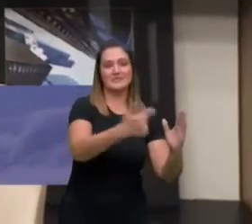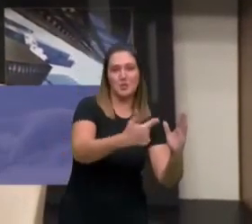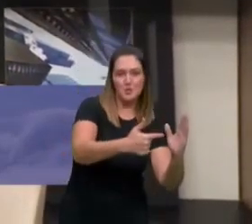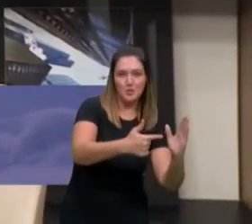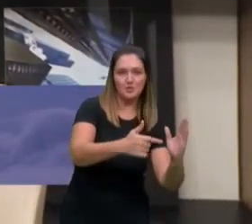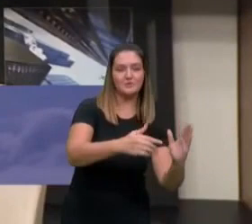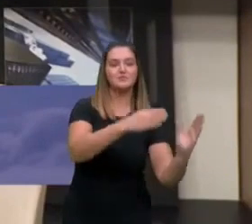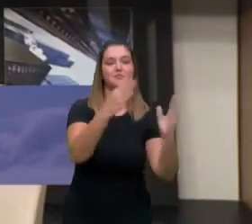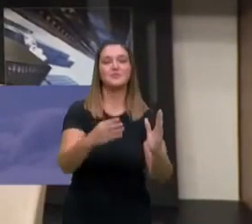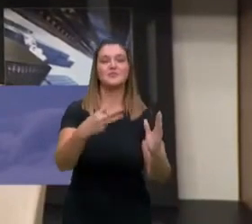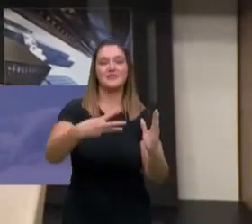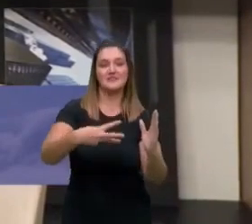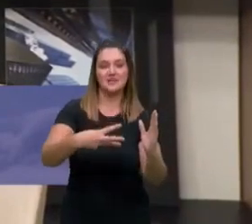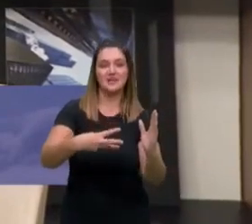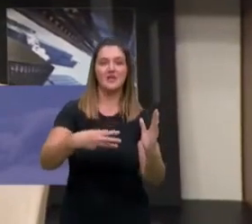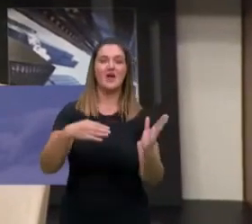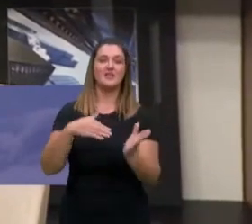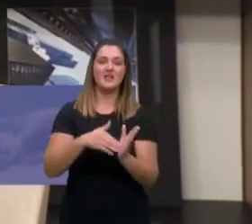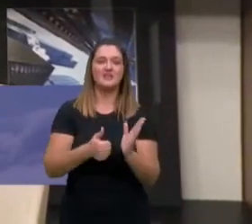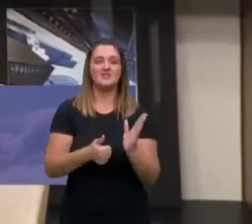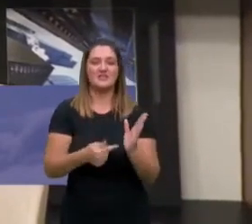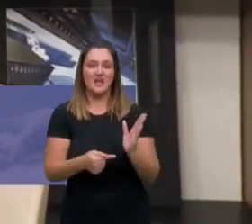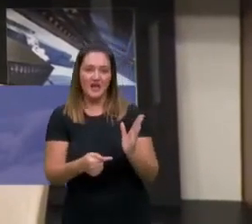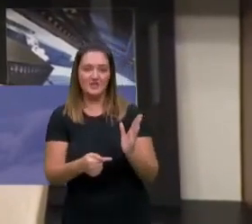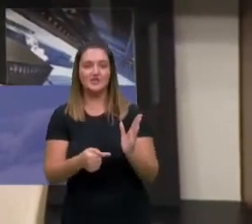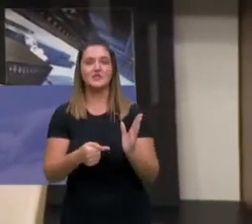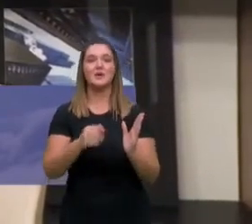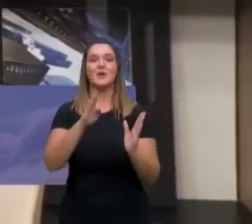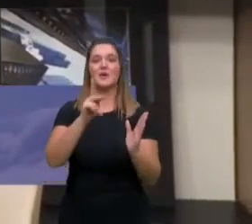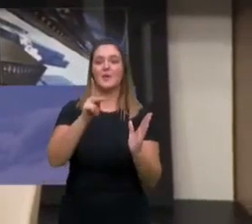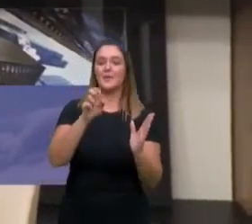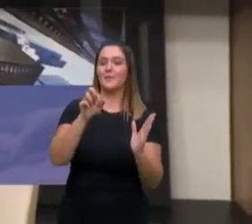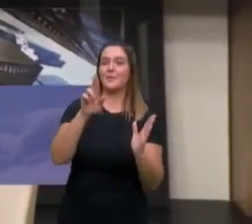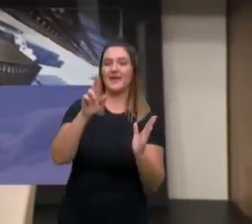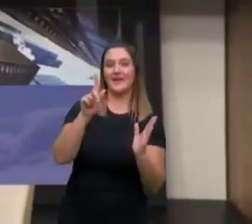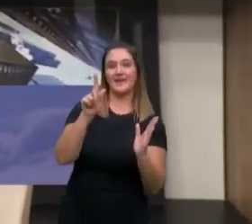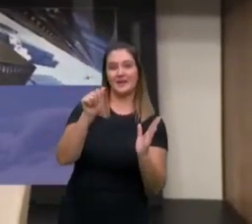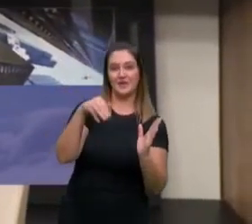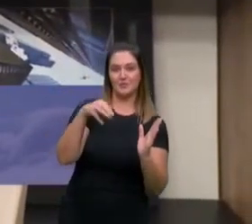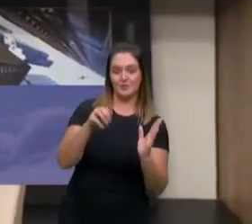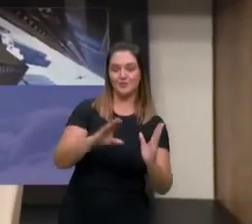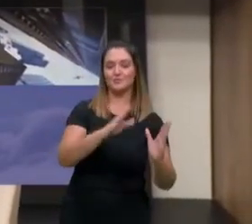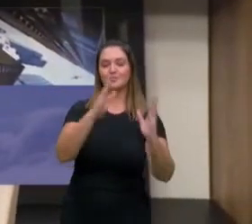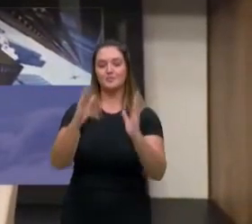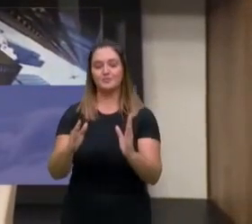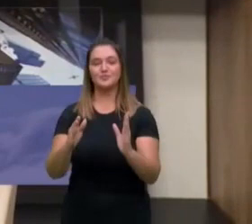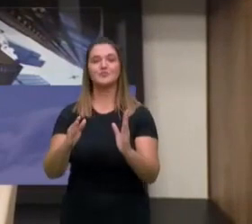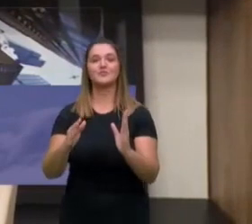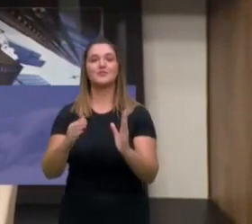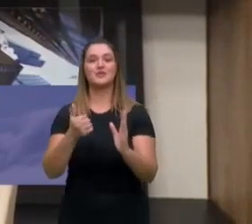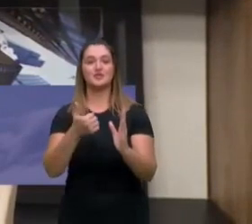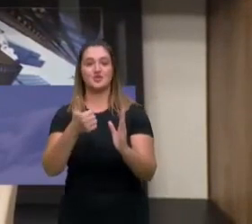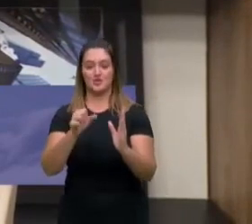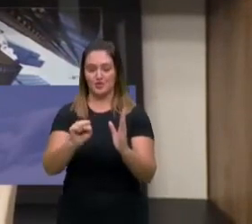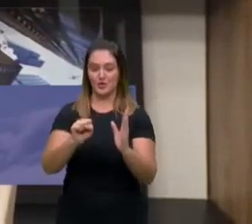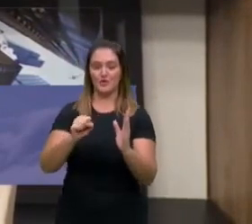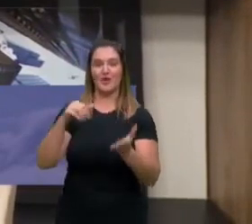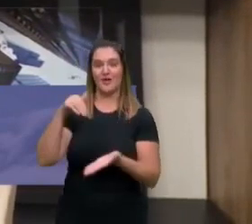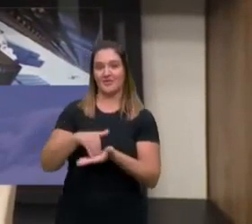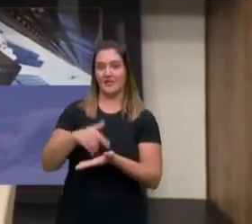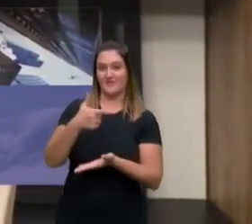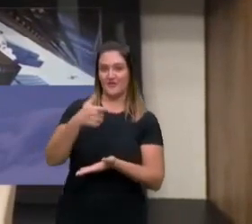verso 17, a terceira carta à igreja de Pérgamo. Depois, do verso 18 até o